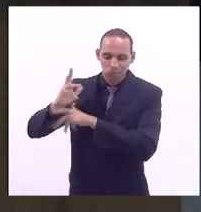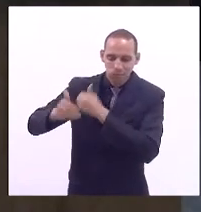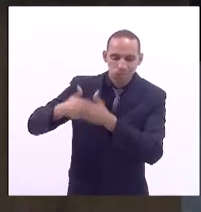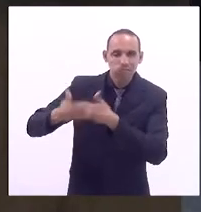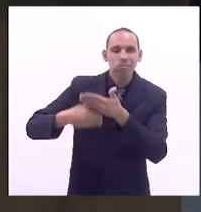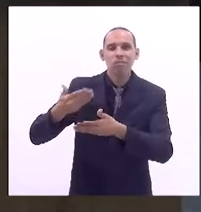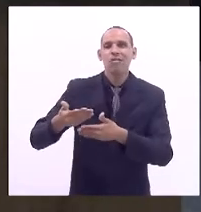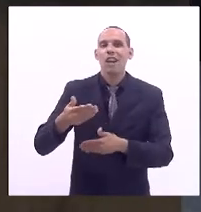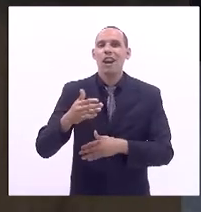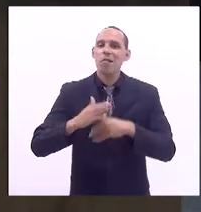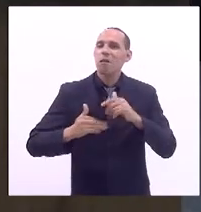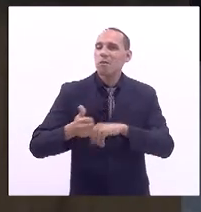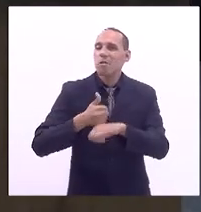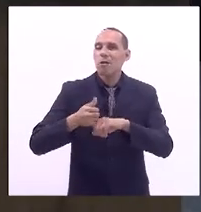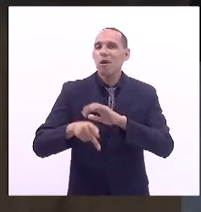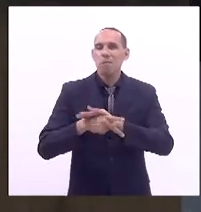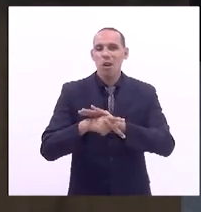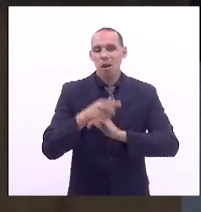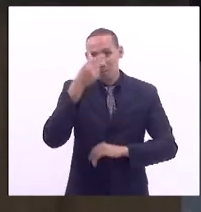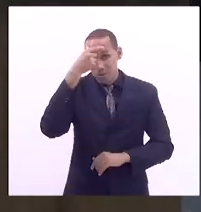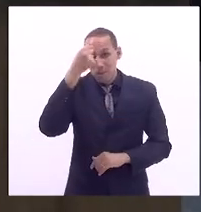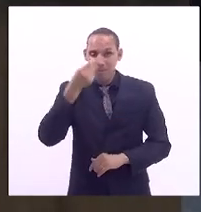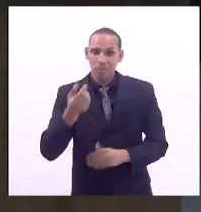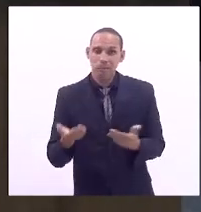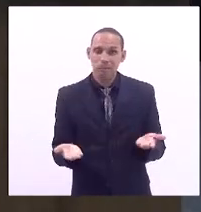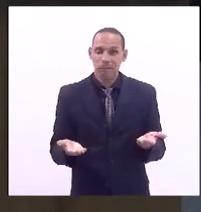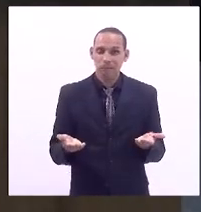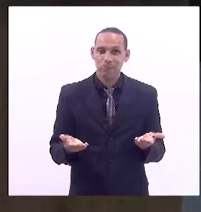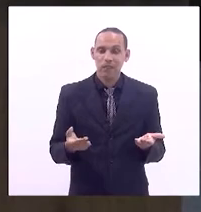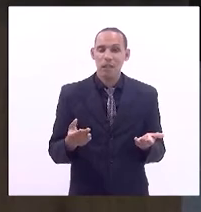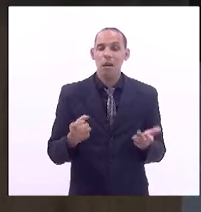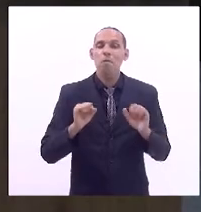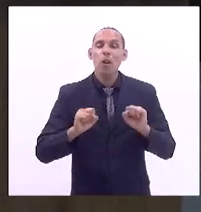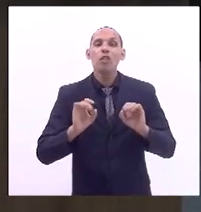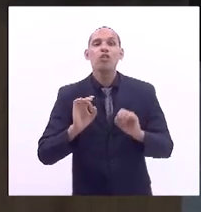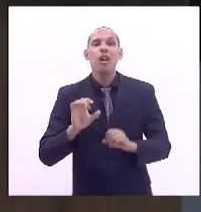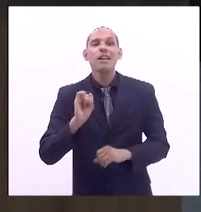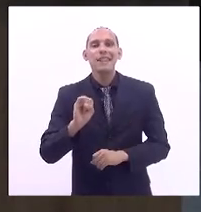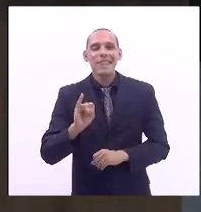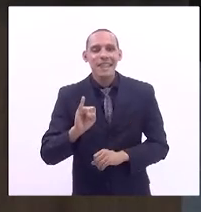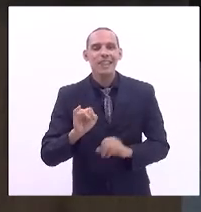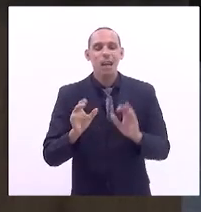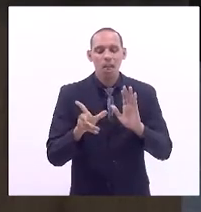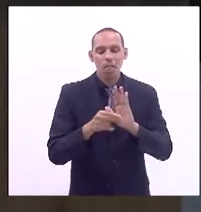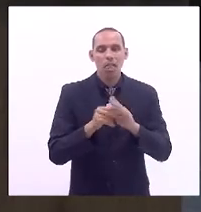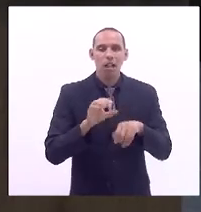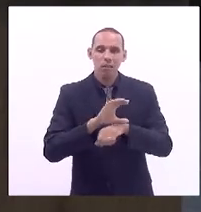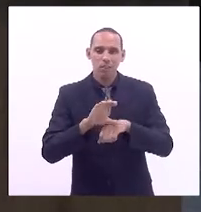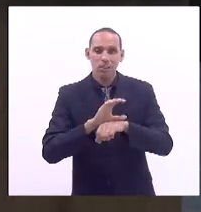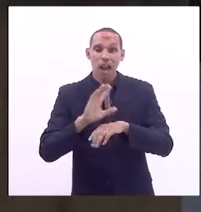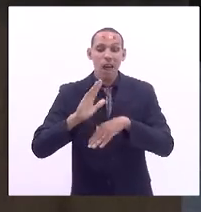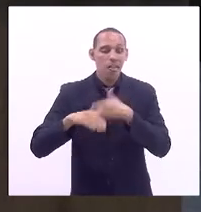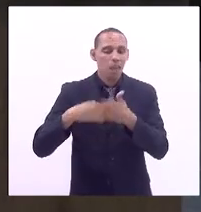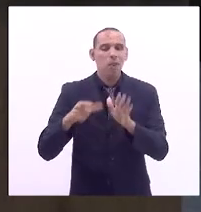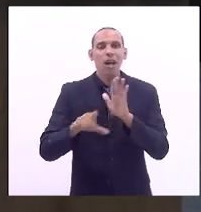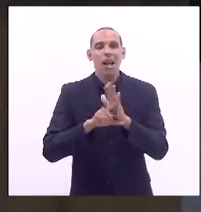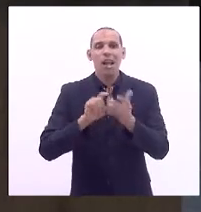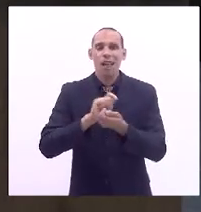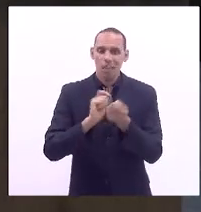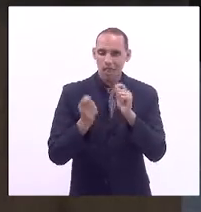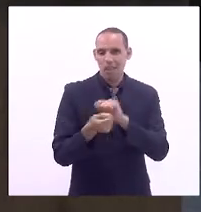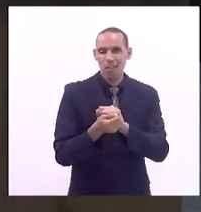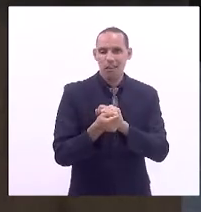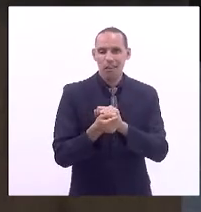desses profissionais das Universidades e o só poderia ser feito por emenda constitucional e depois dessas leis teriam se adequar